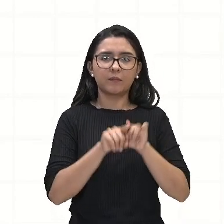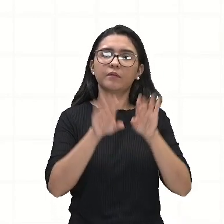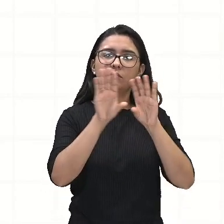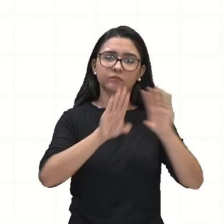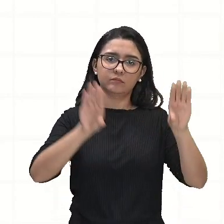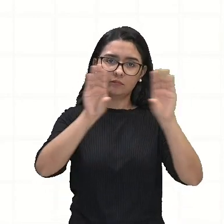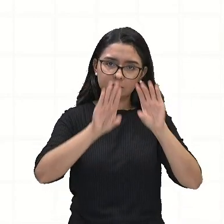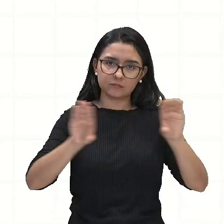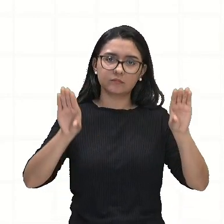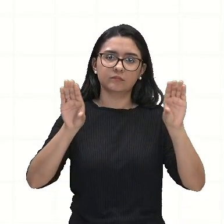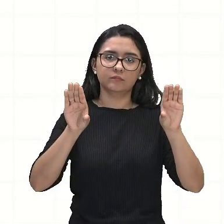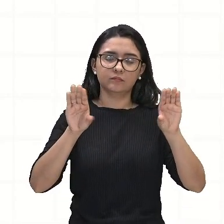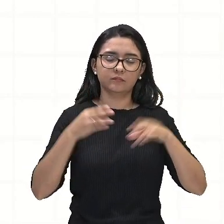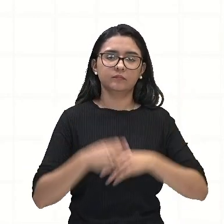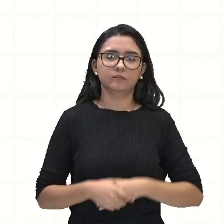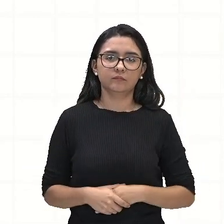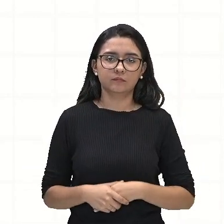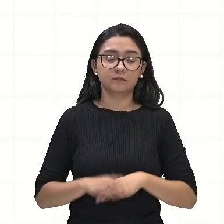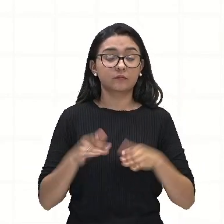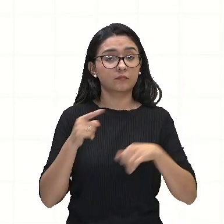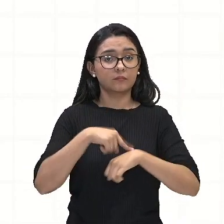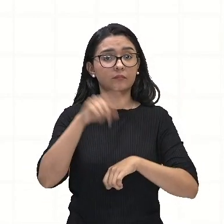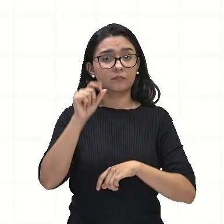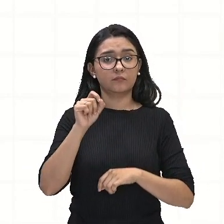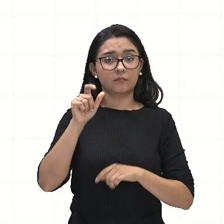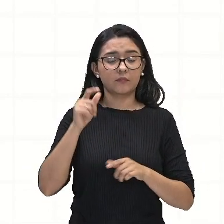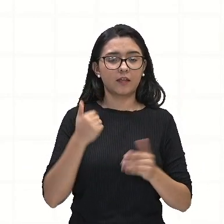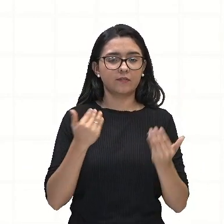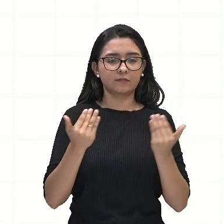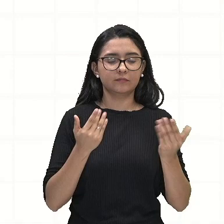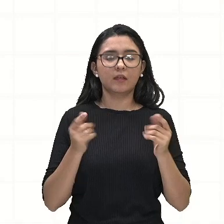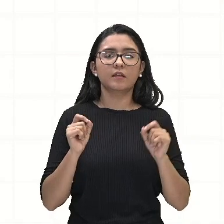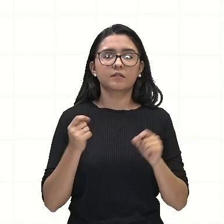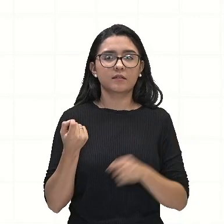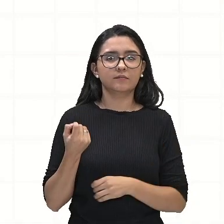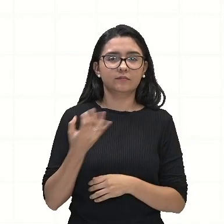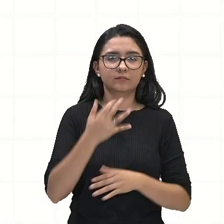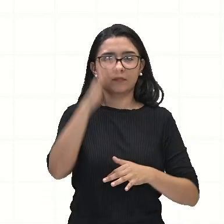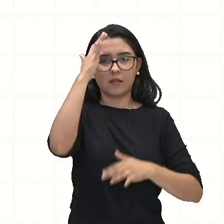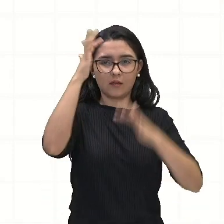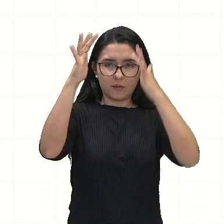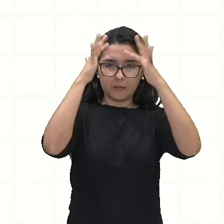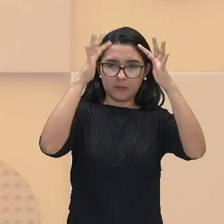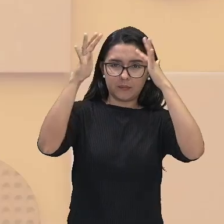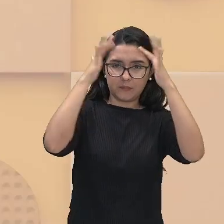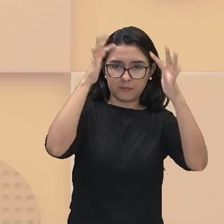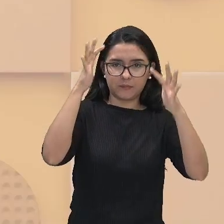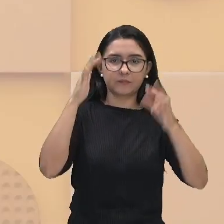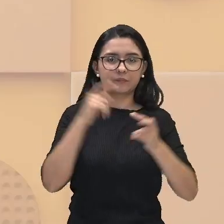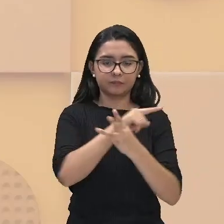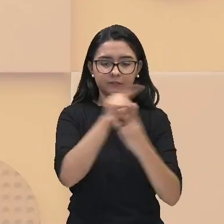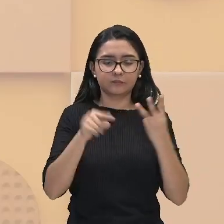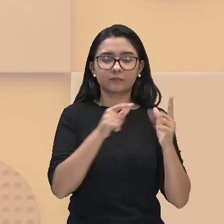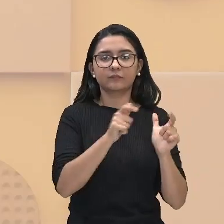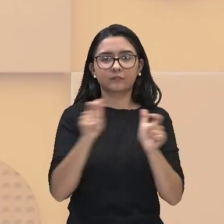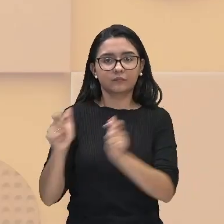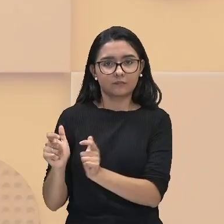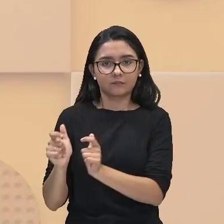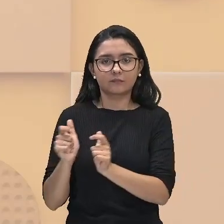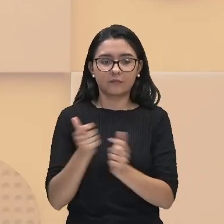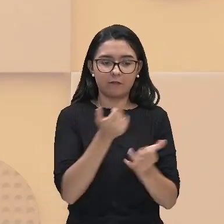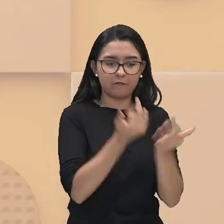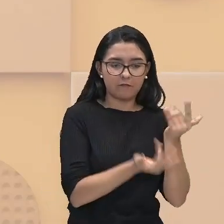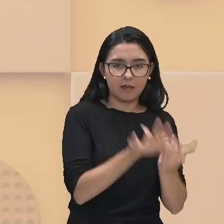vai chegar ao paraíso. E no momento que ele faz essa viagem, né, pelas 3 esferas que são